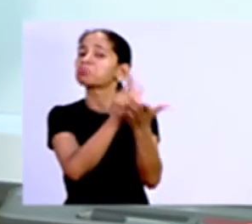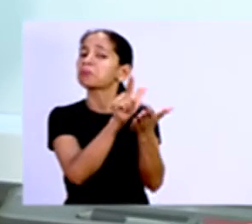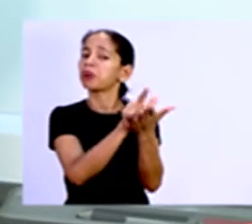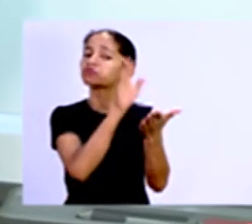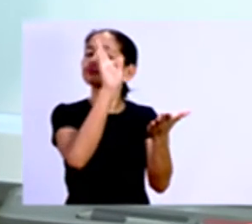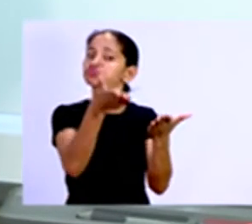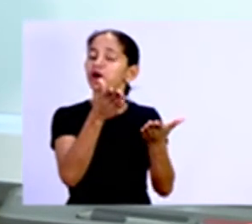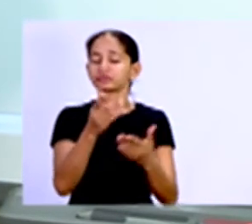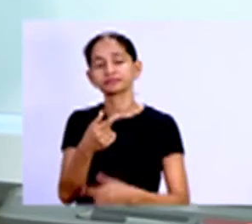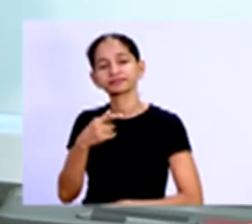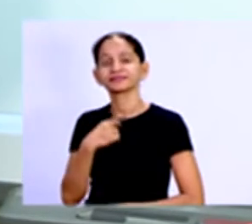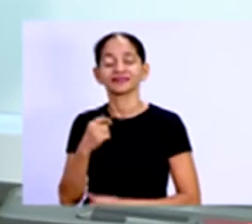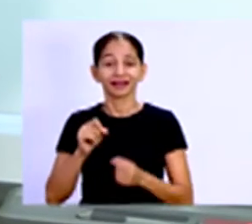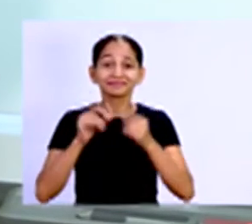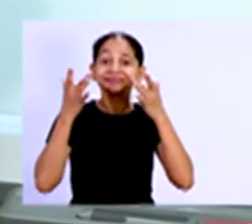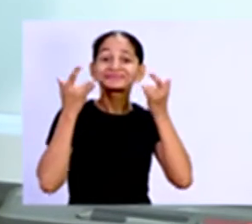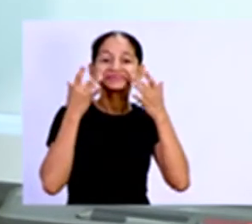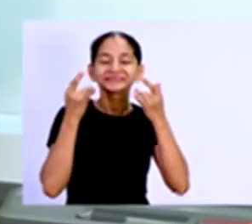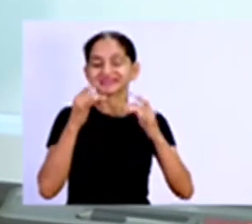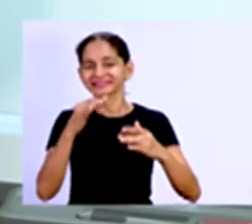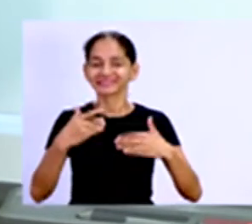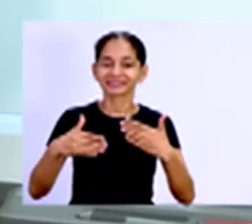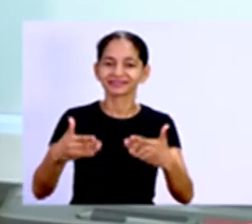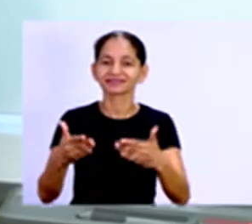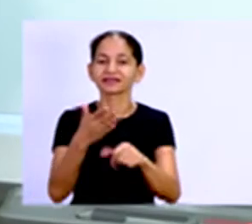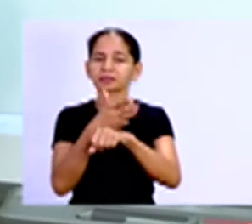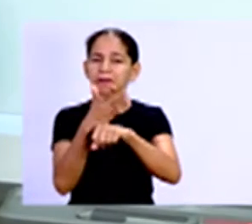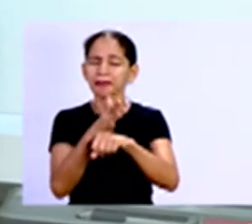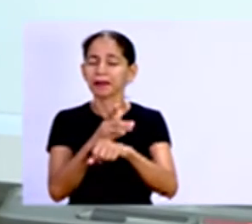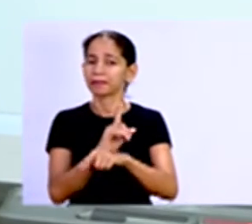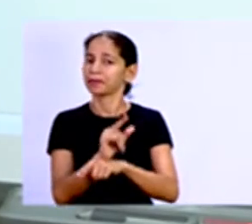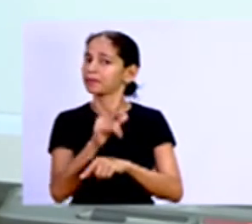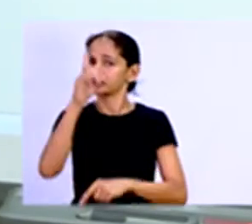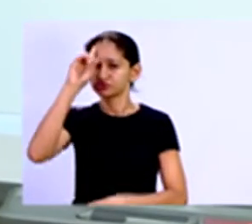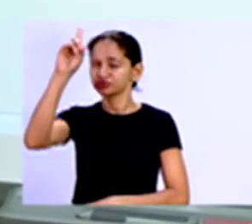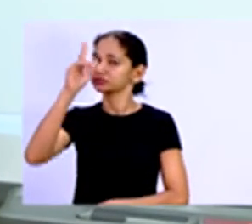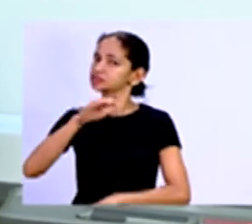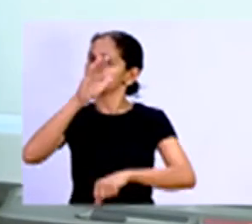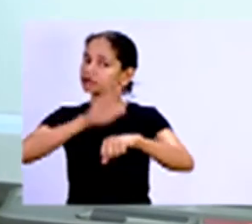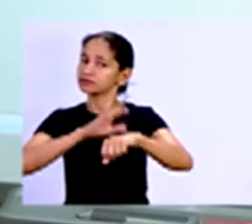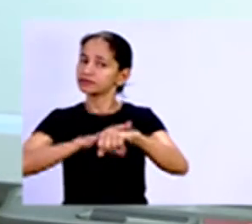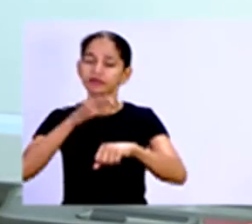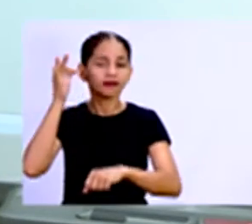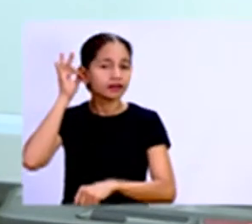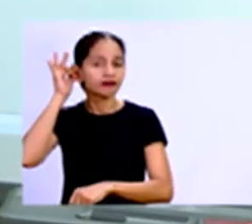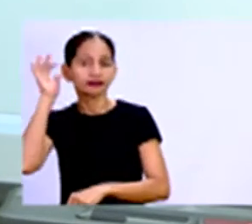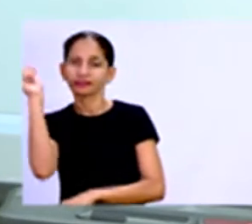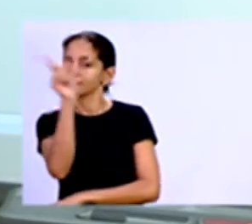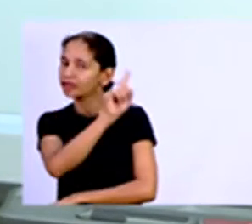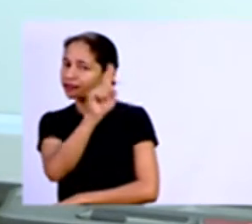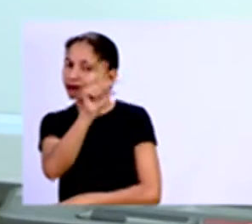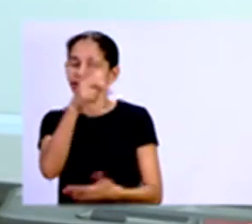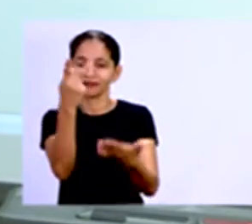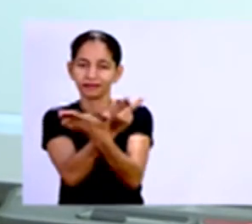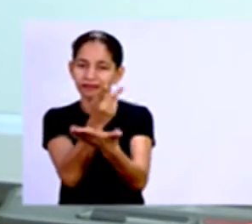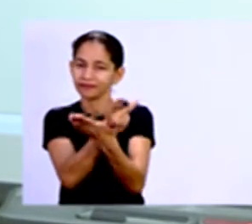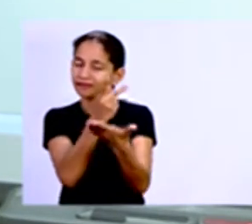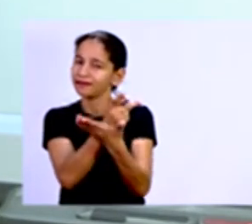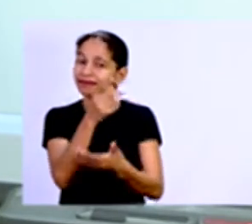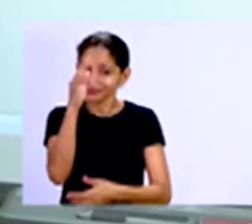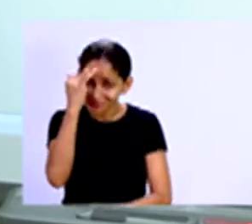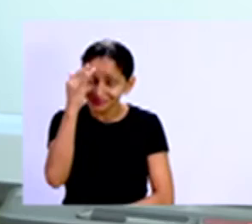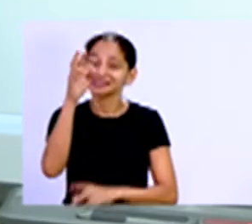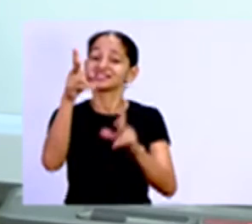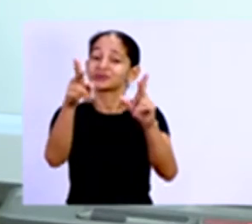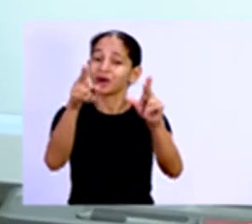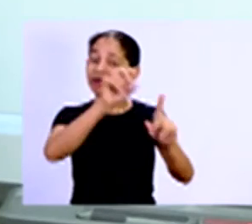especificamente o diretor vai chamar a atenção dele. Né? O diretor de cena, o diretor do teatro vai lá puxar a orelha dele. E aqui também a própria